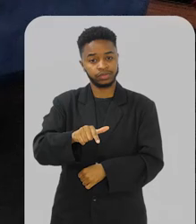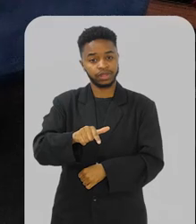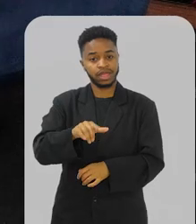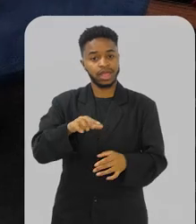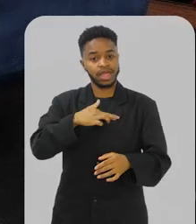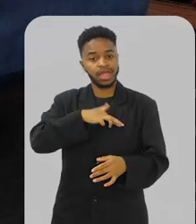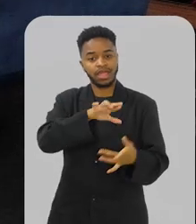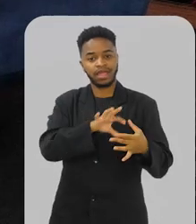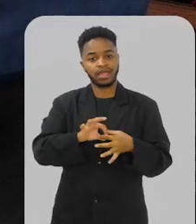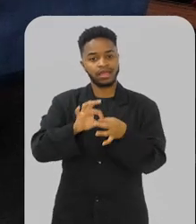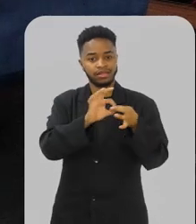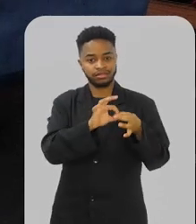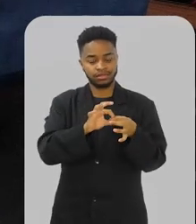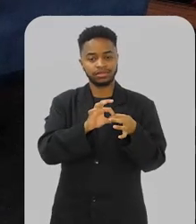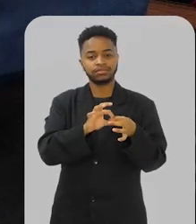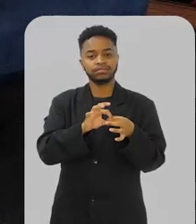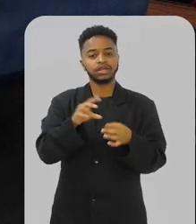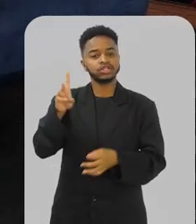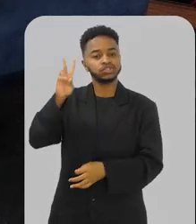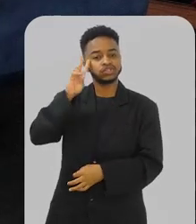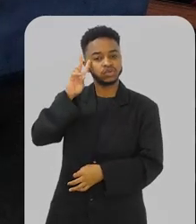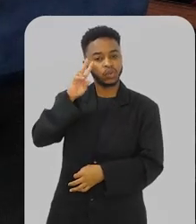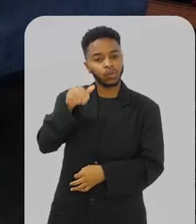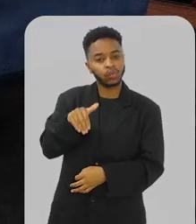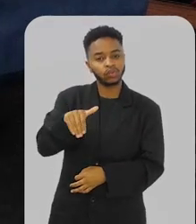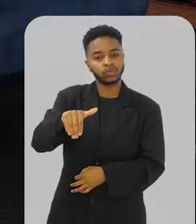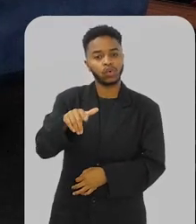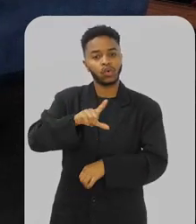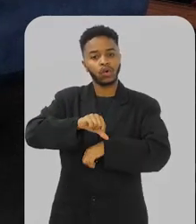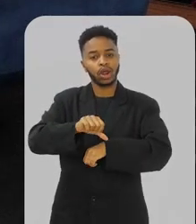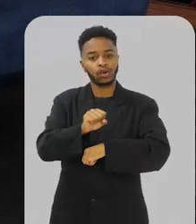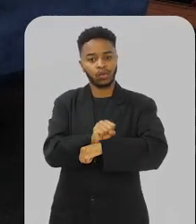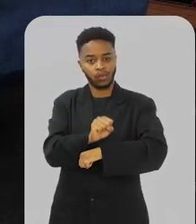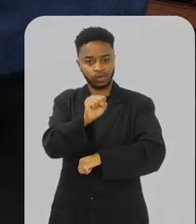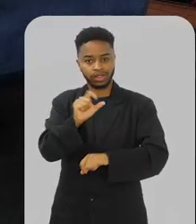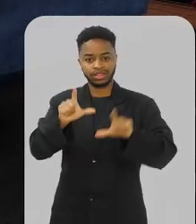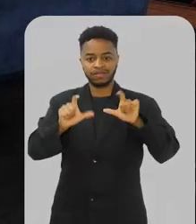no programa Religare, na próxima segunda-feira,